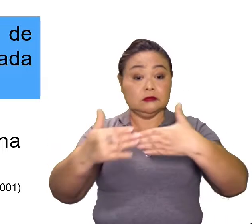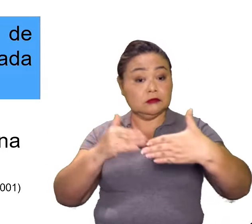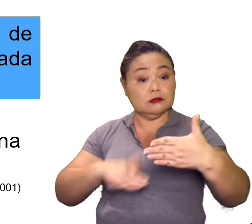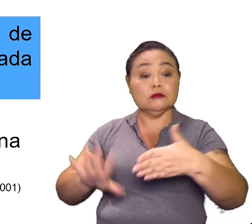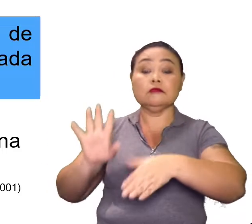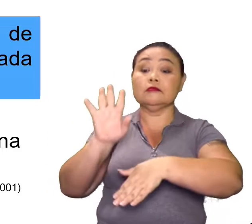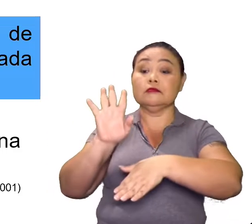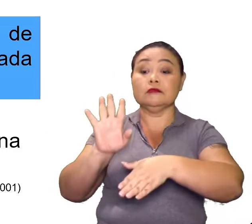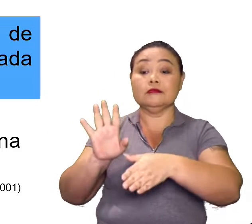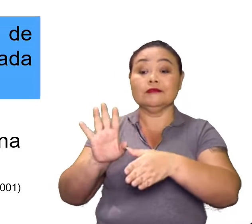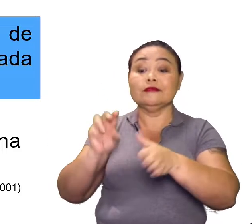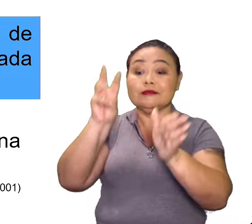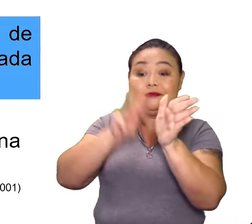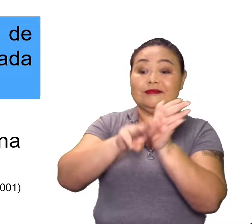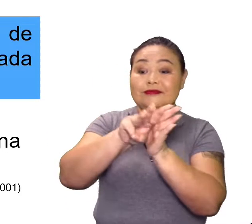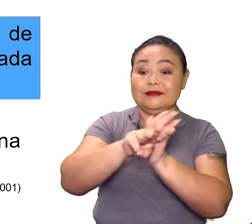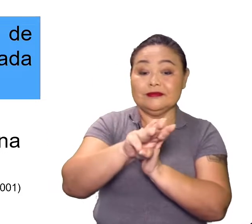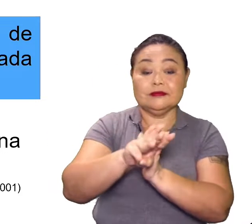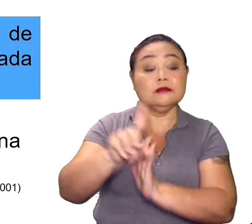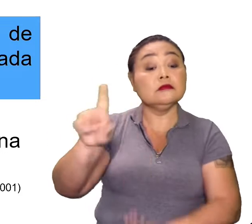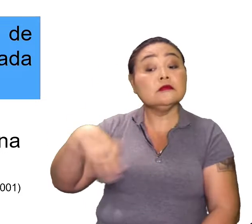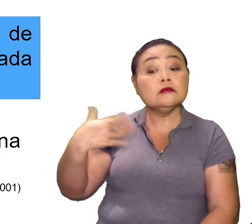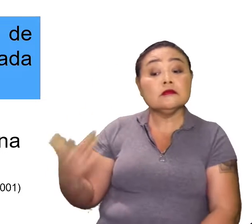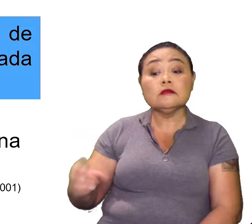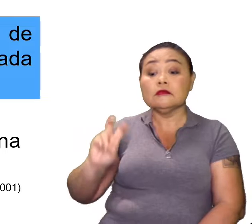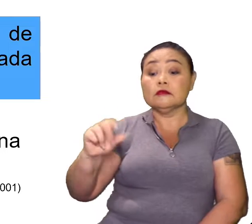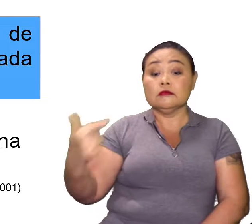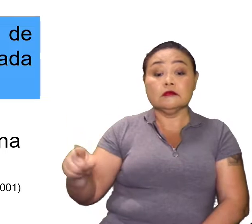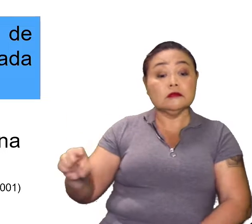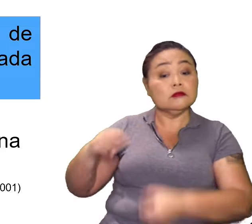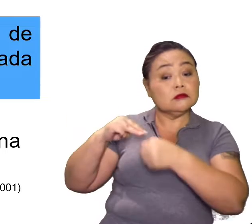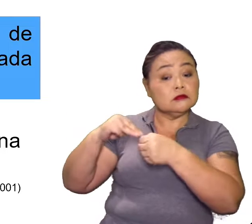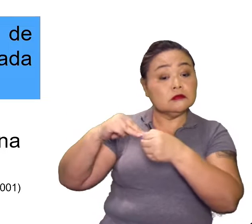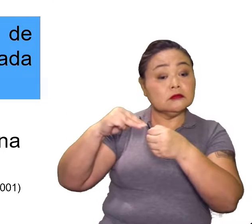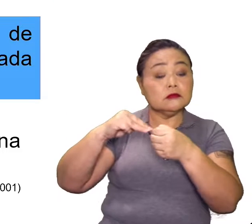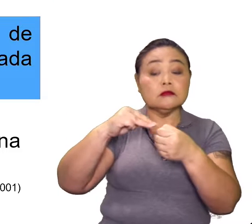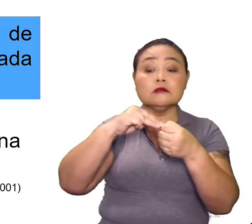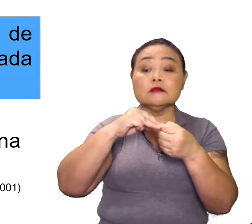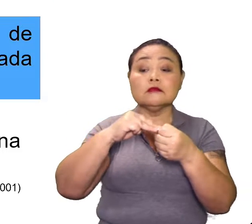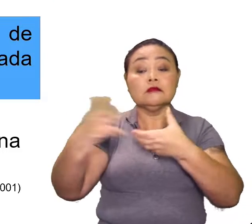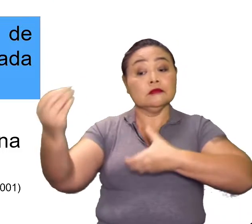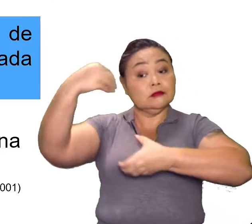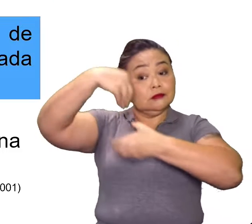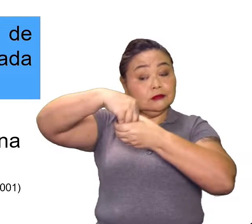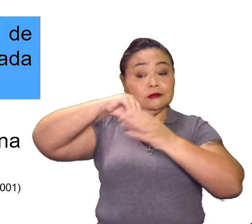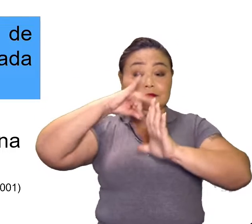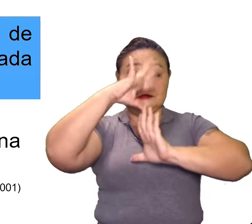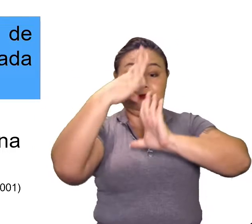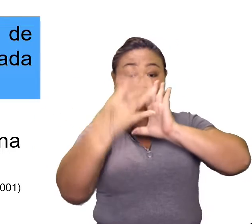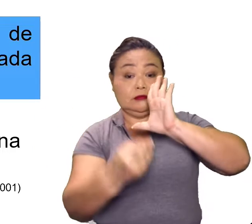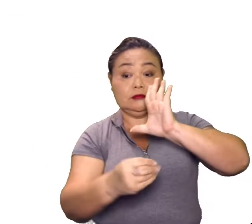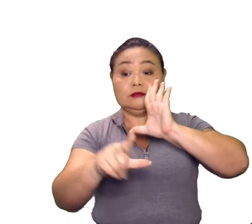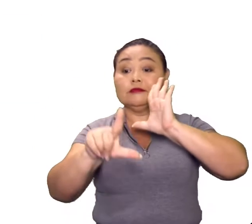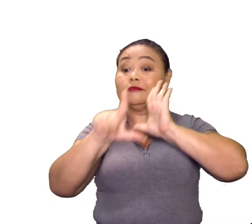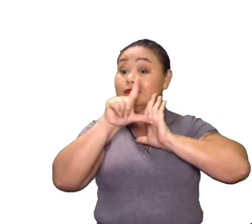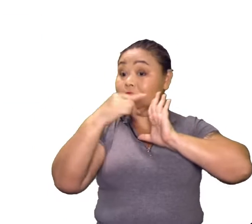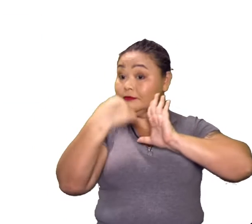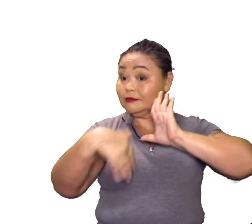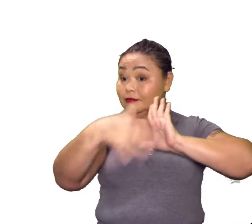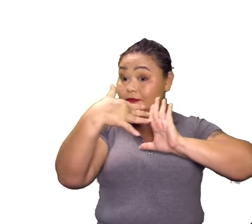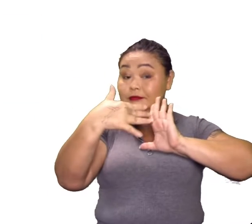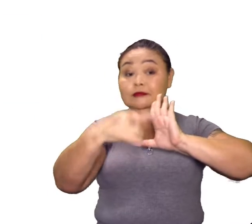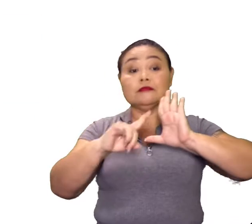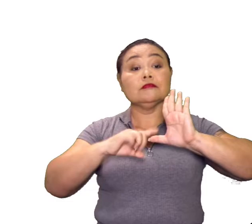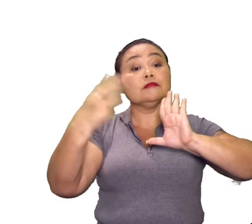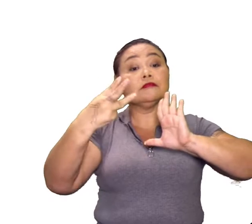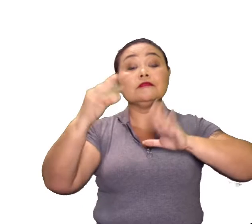da margem do Rio Madeira. Os 52 municípios estão localizados na Amazônia Legal.